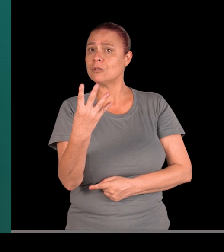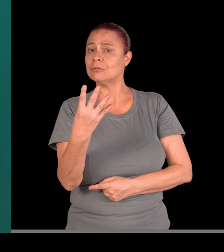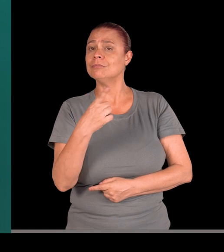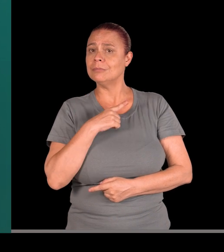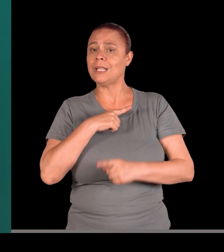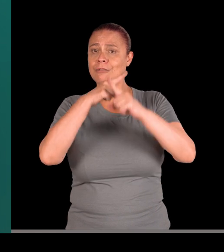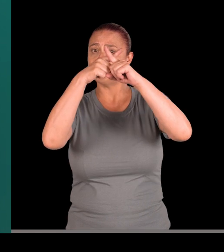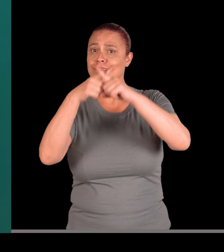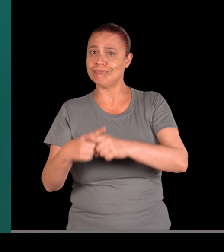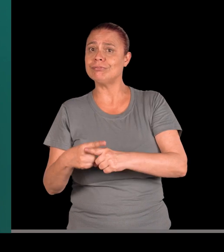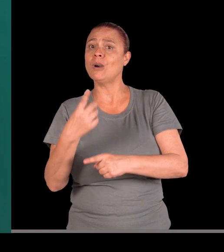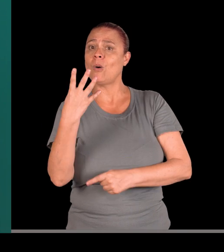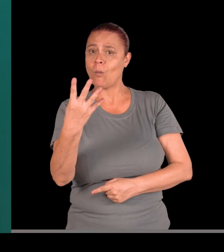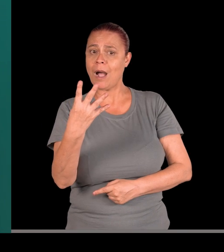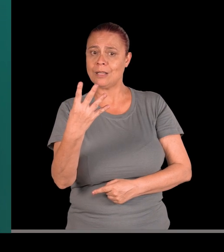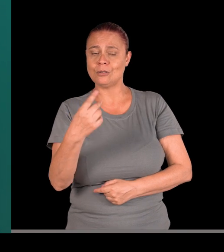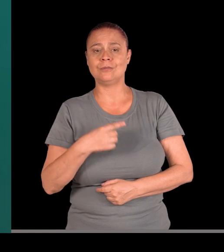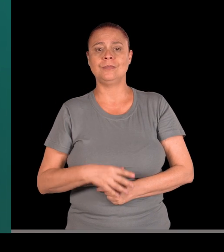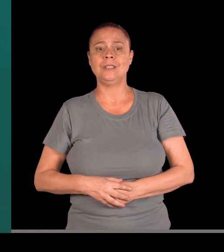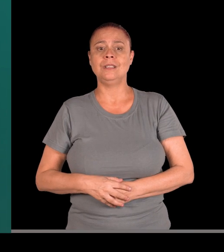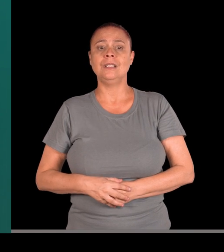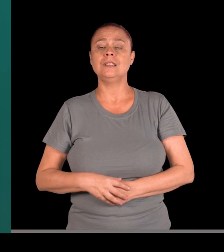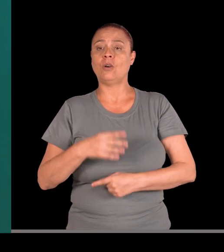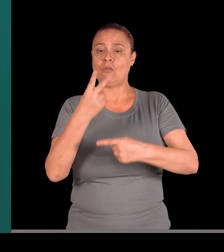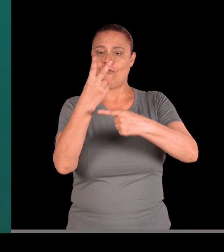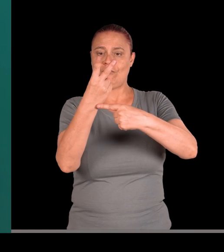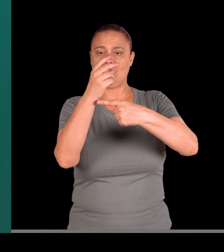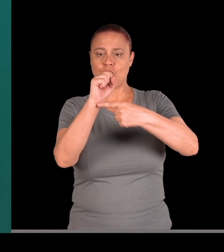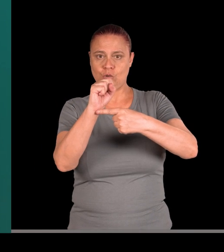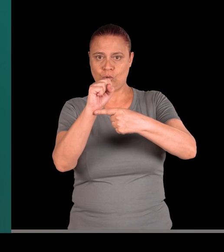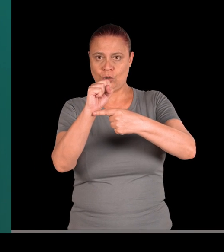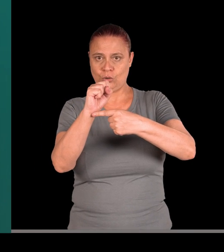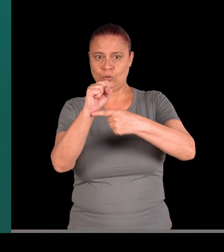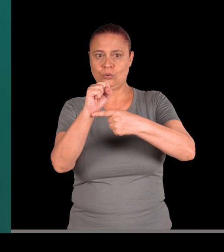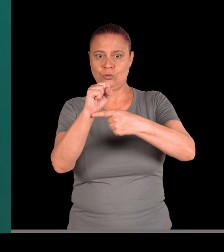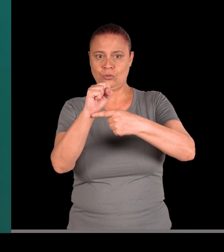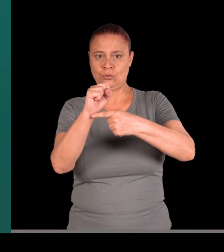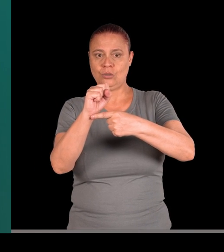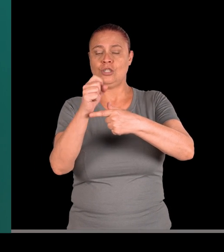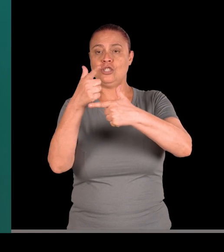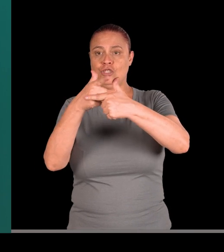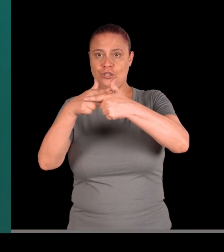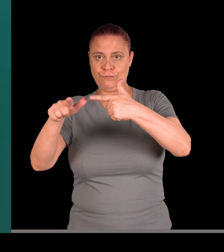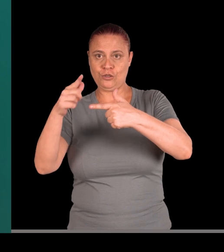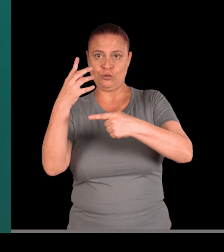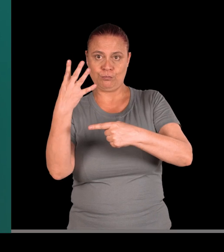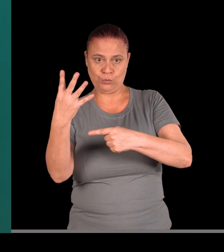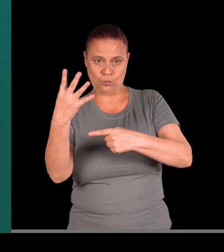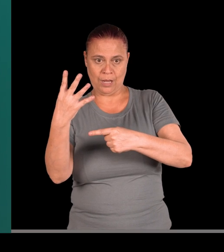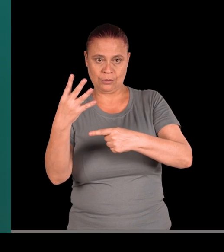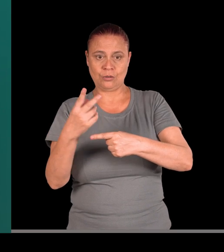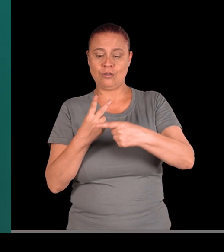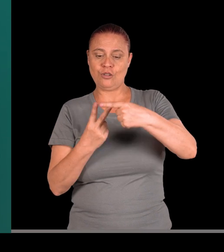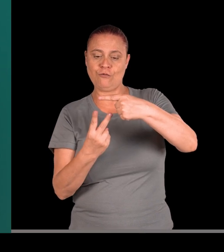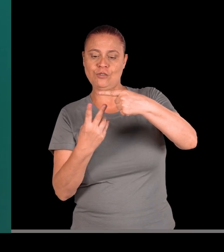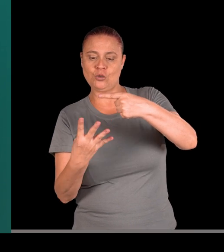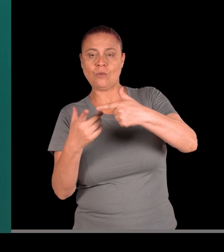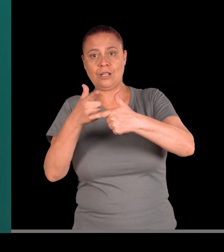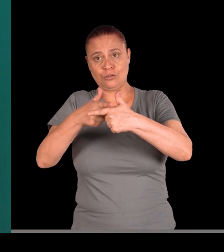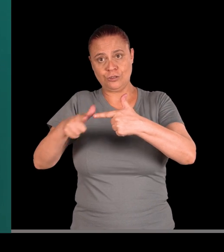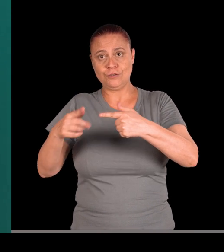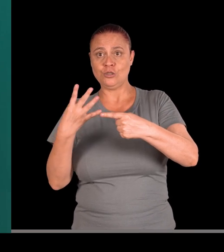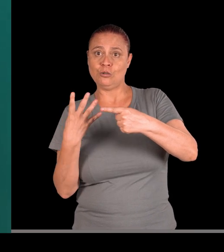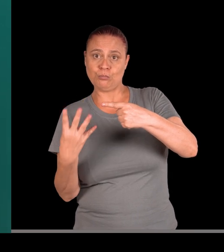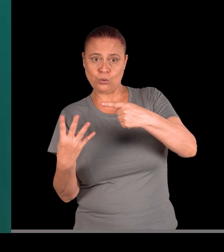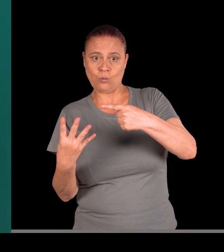dois estão lá na tabuada do 4. Então, eu poderia dividir o 28 e o 24 por